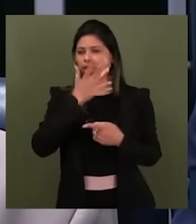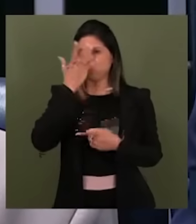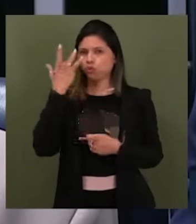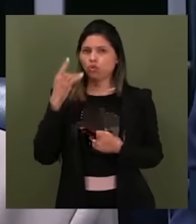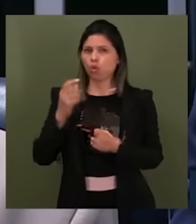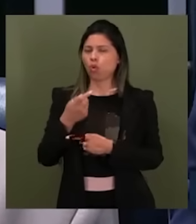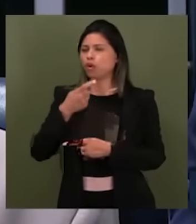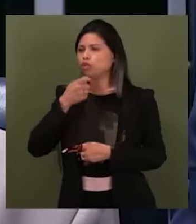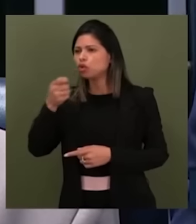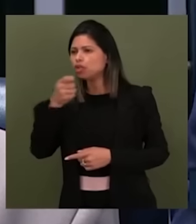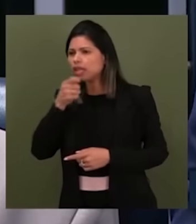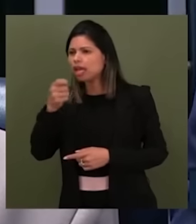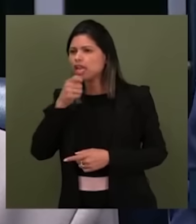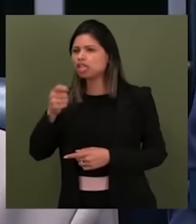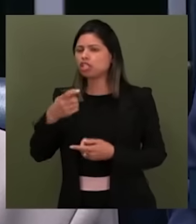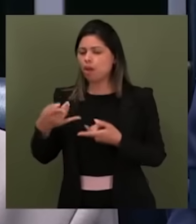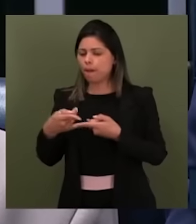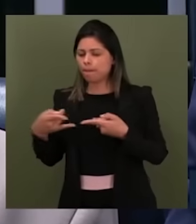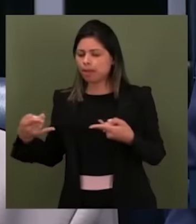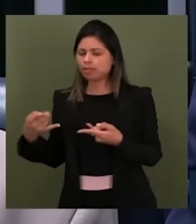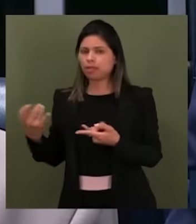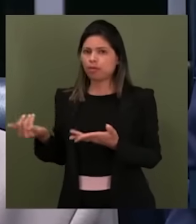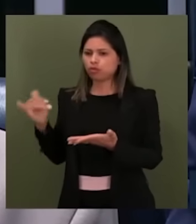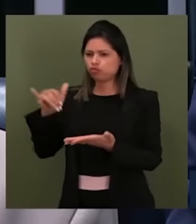conta bancária bloqueada.